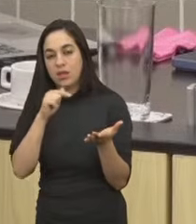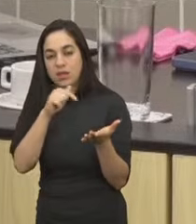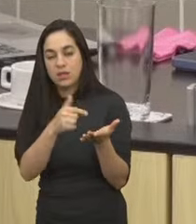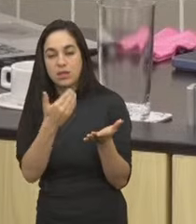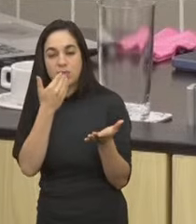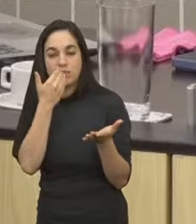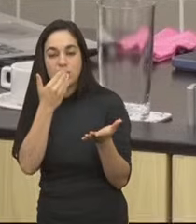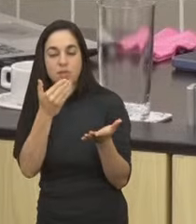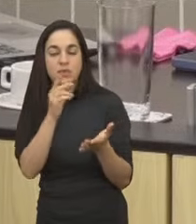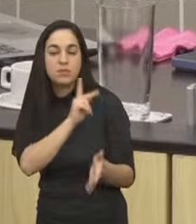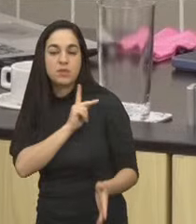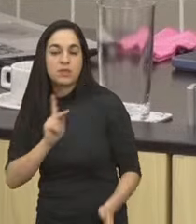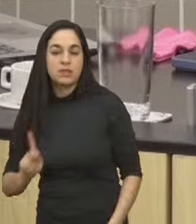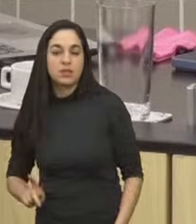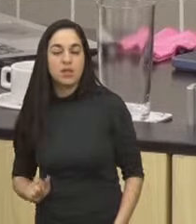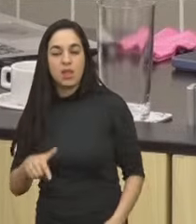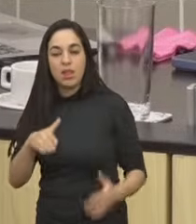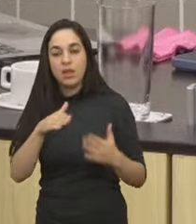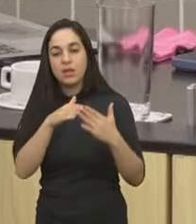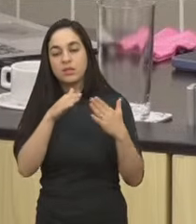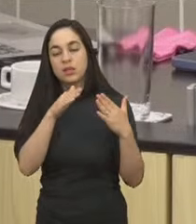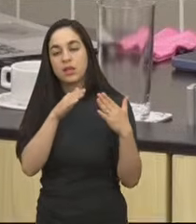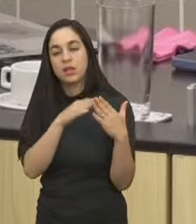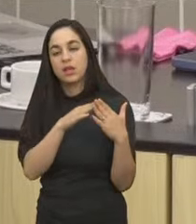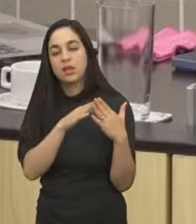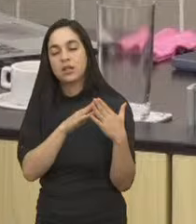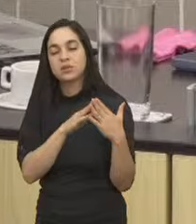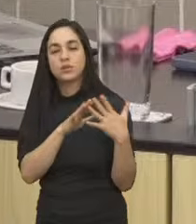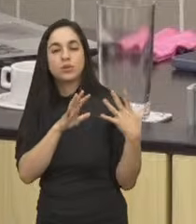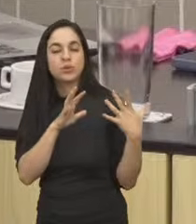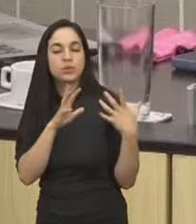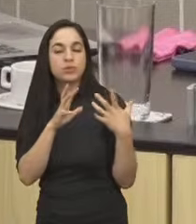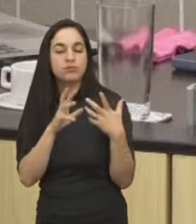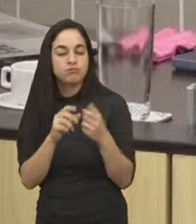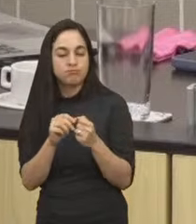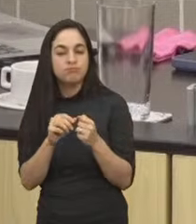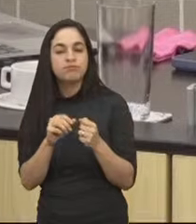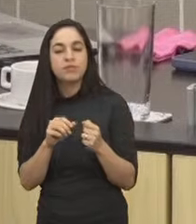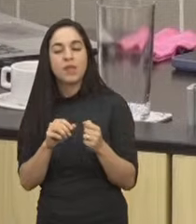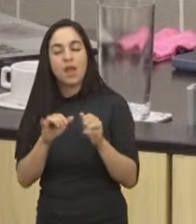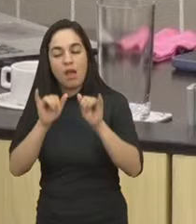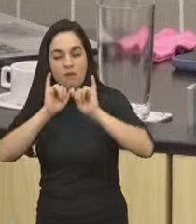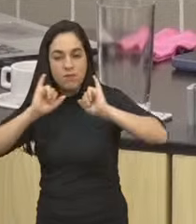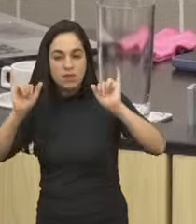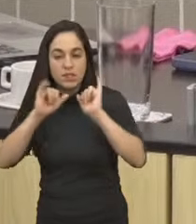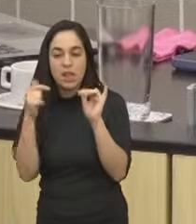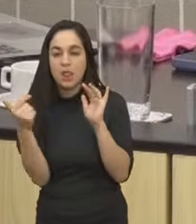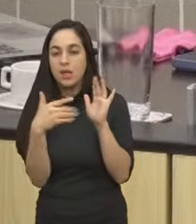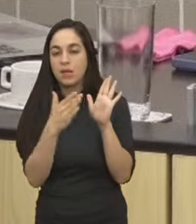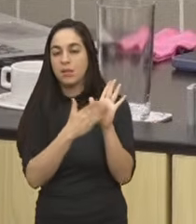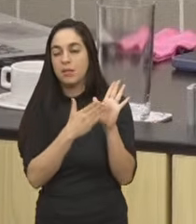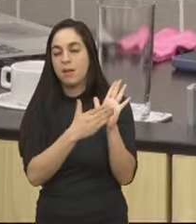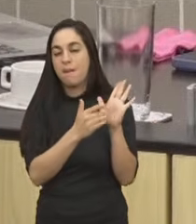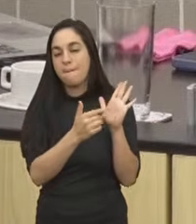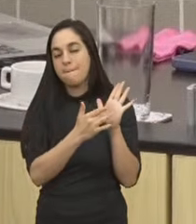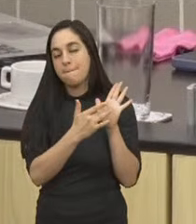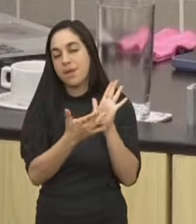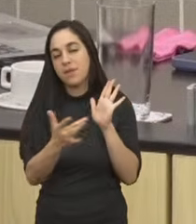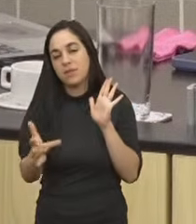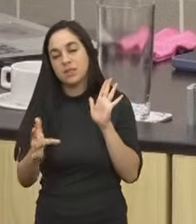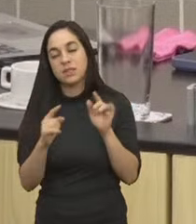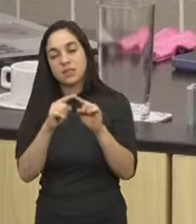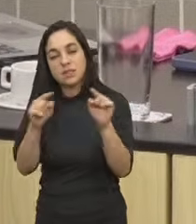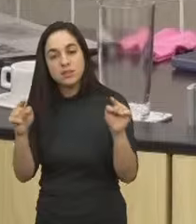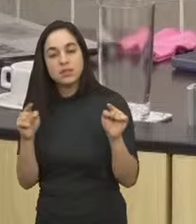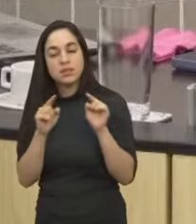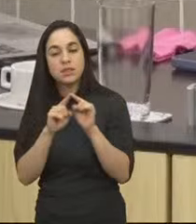à presidência desta Casa que sejam adotadas as providências habituais para a divulgação da presente manifestação. Sala das Sessões,